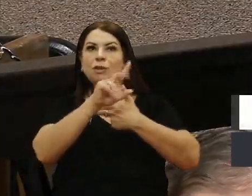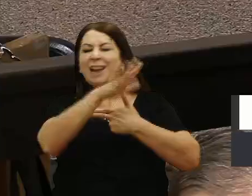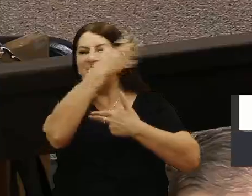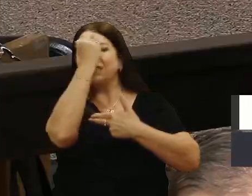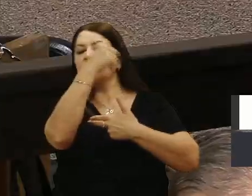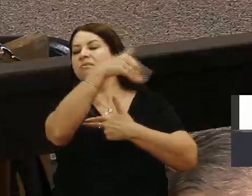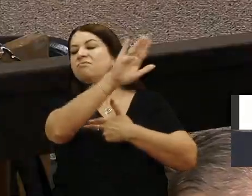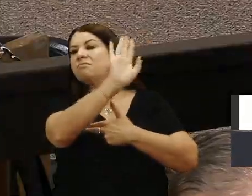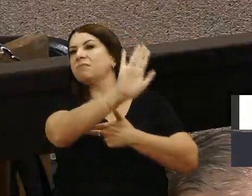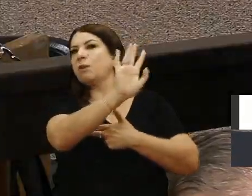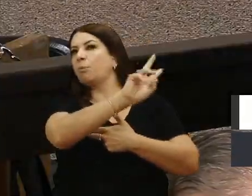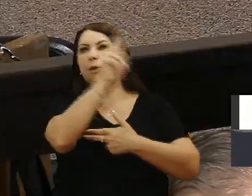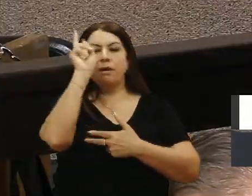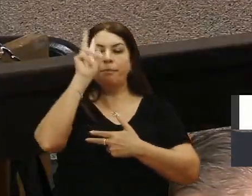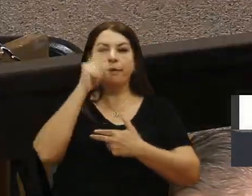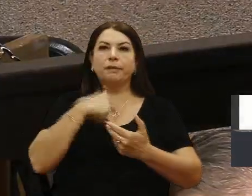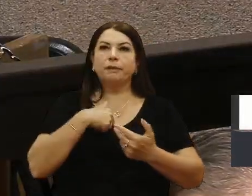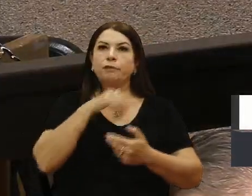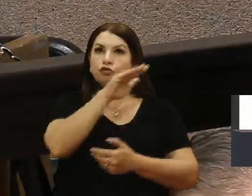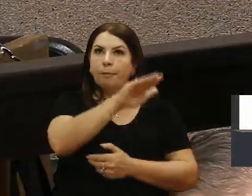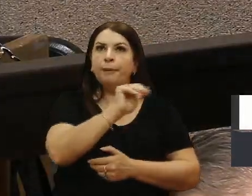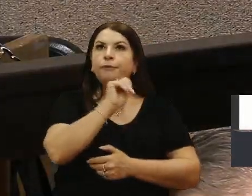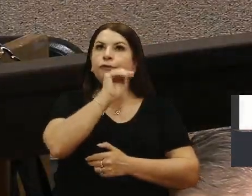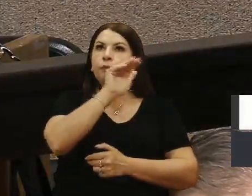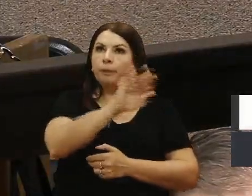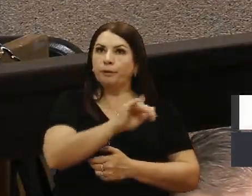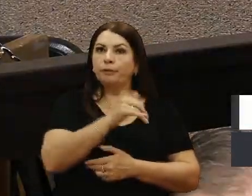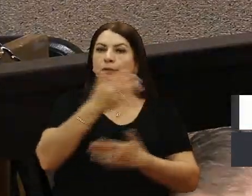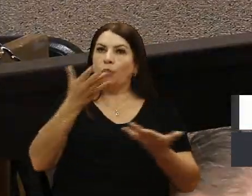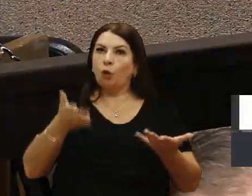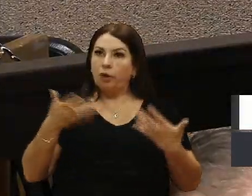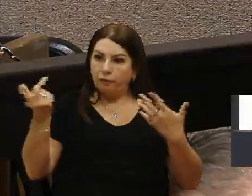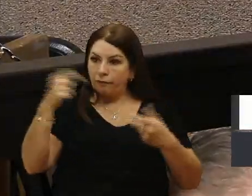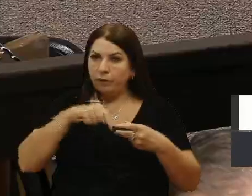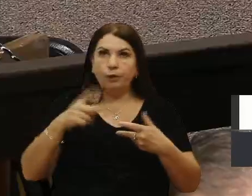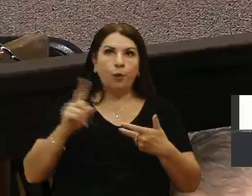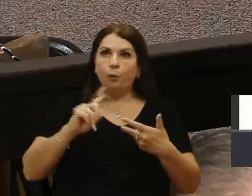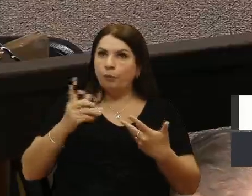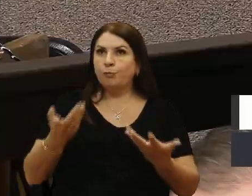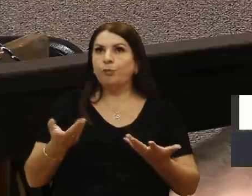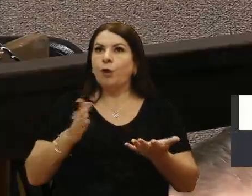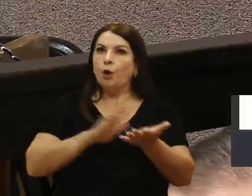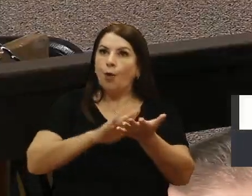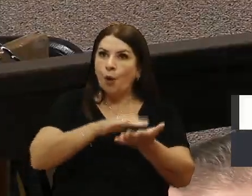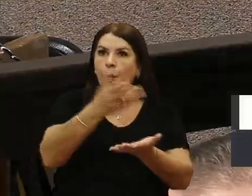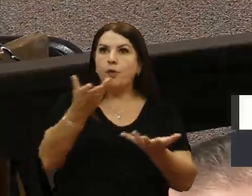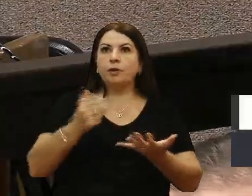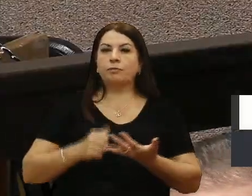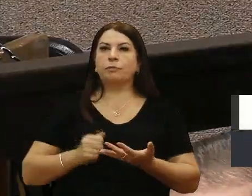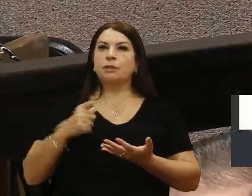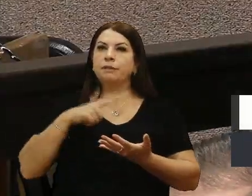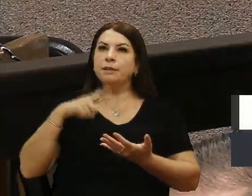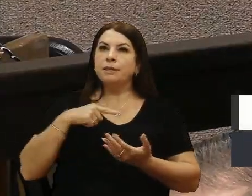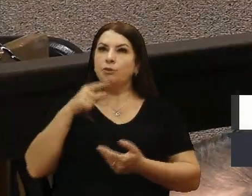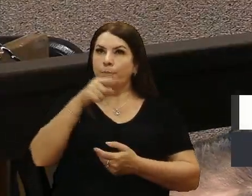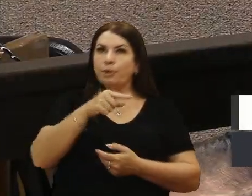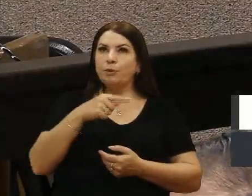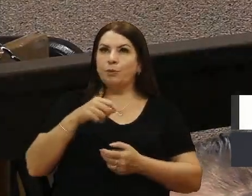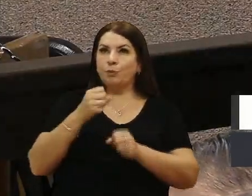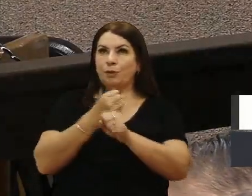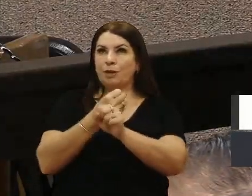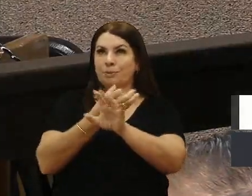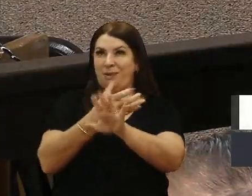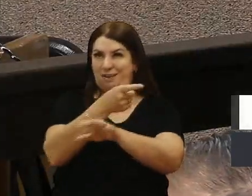ser lembrado, que eu tenho que ficar chamando lá, e agora vai vir ou não vai vir? E agora, tem um meu que está lá na